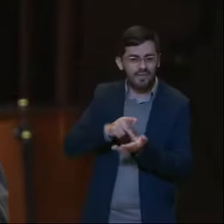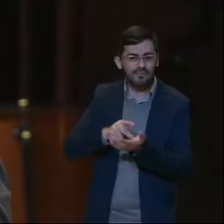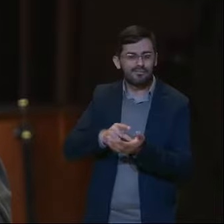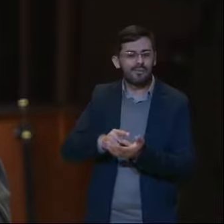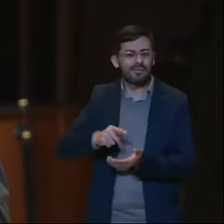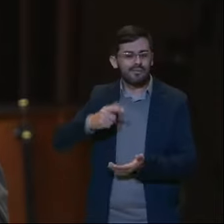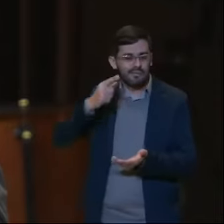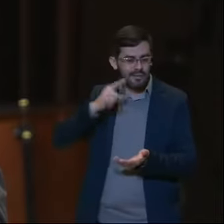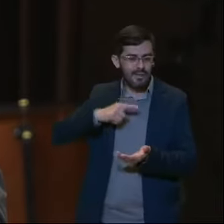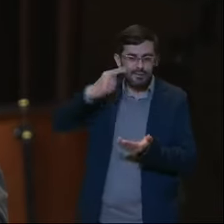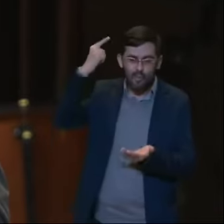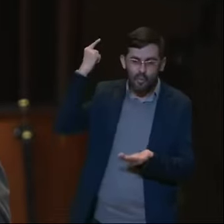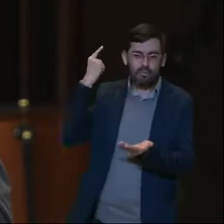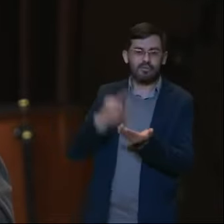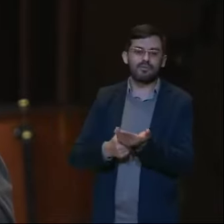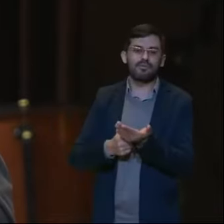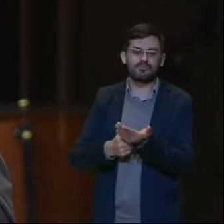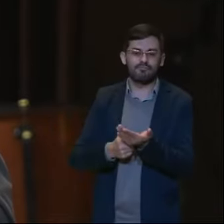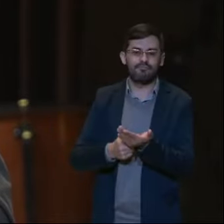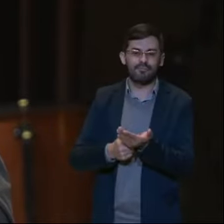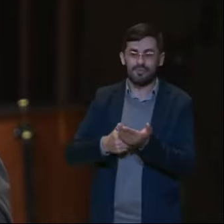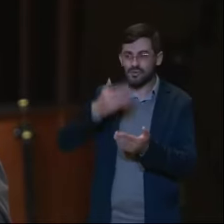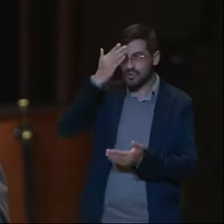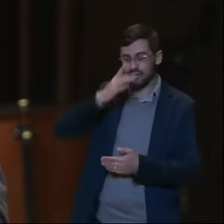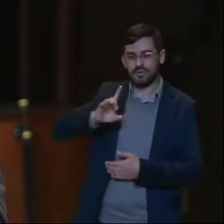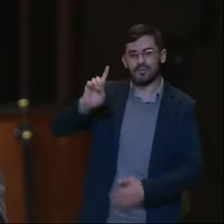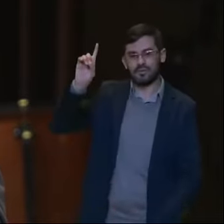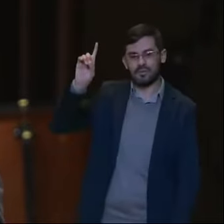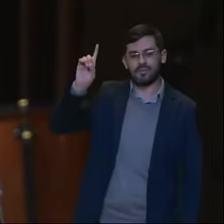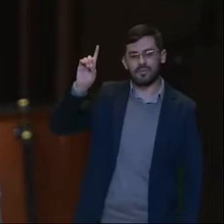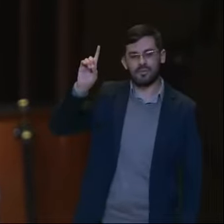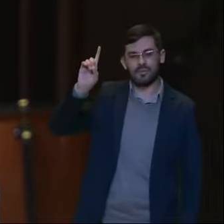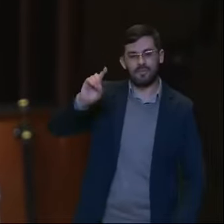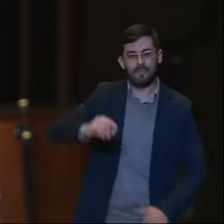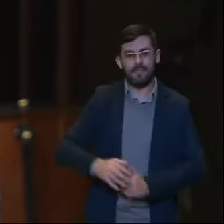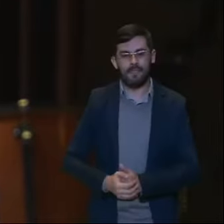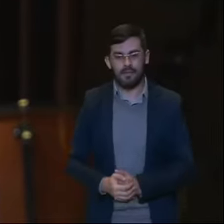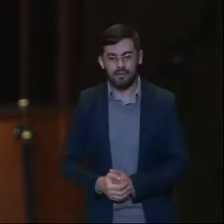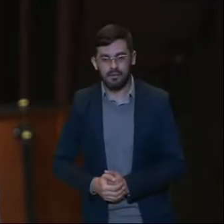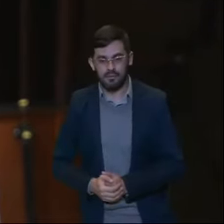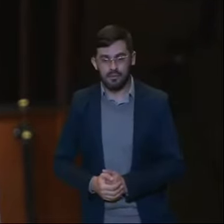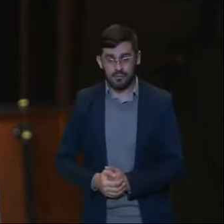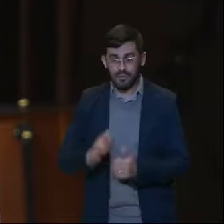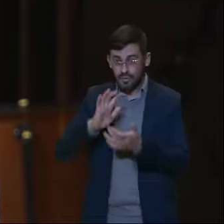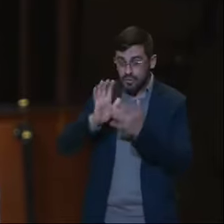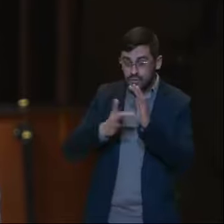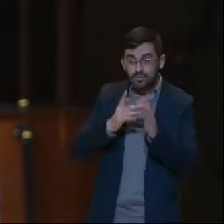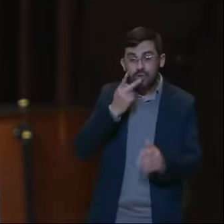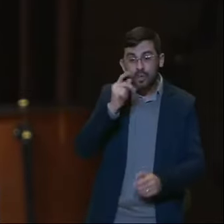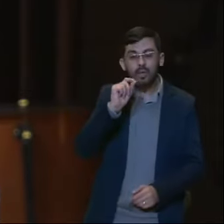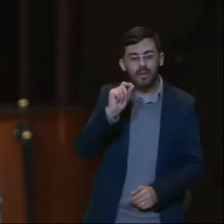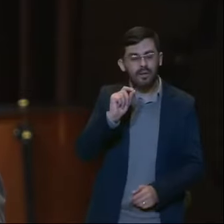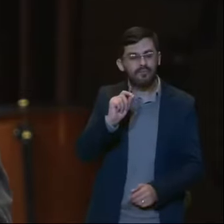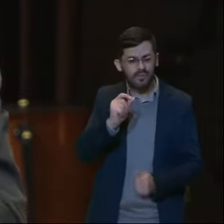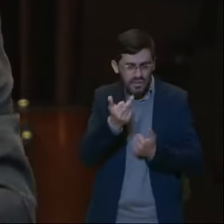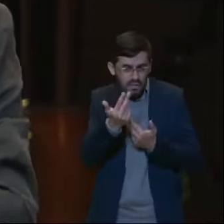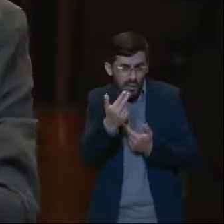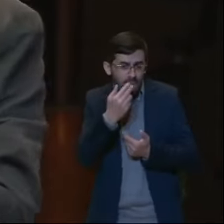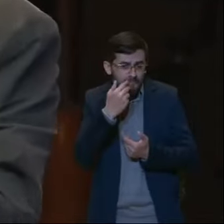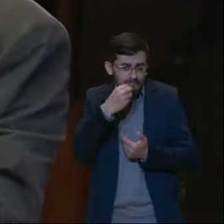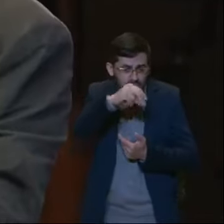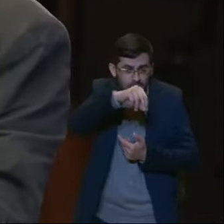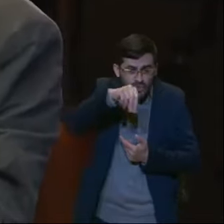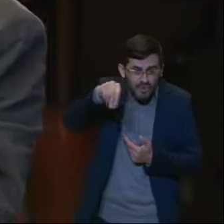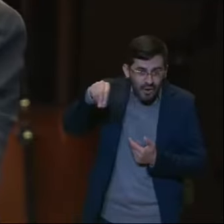Deus. Meus irmãos, Jesus nos disse que assim como o sal, ele faz diferença nessa terra, a